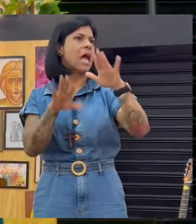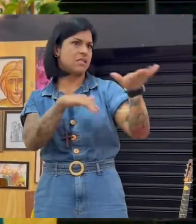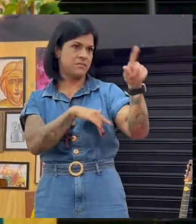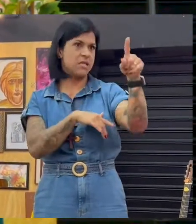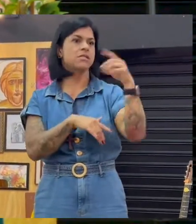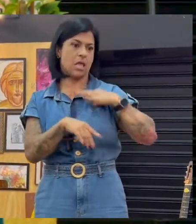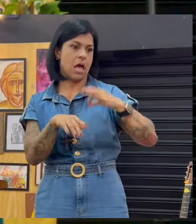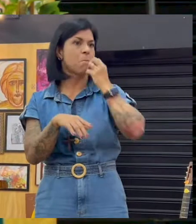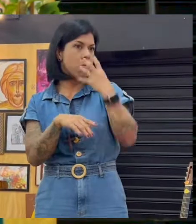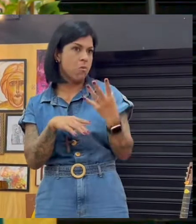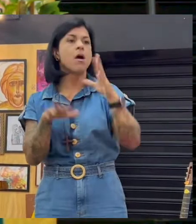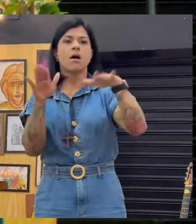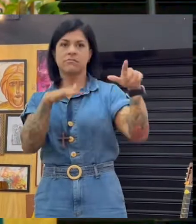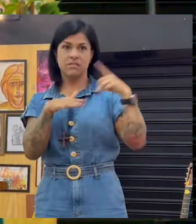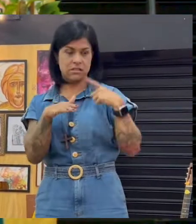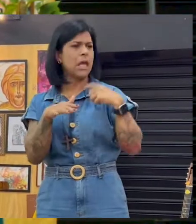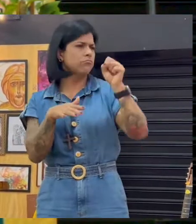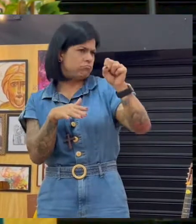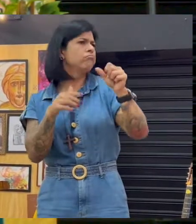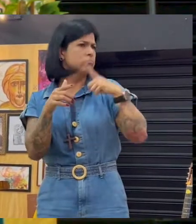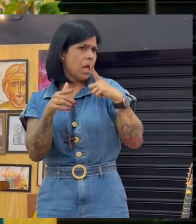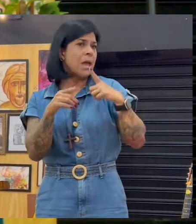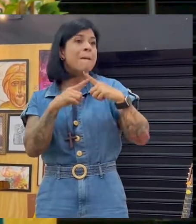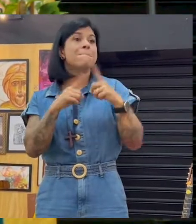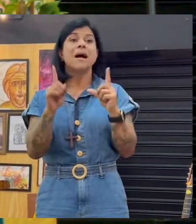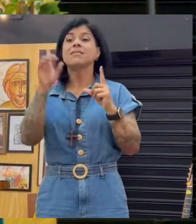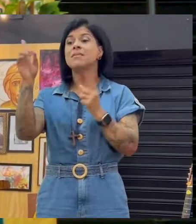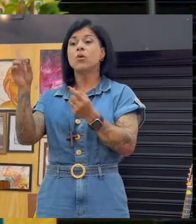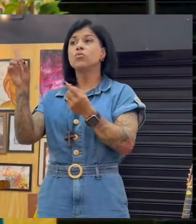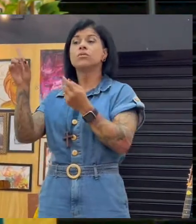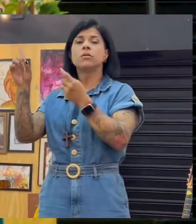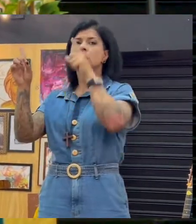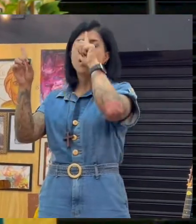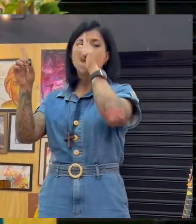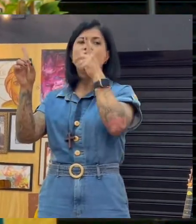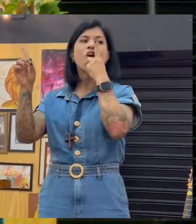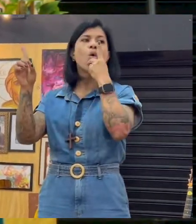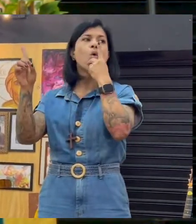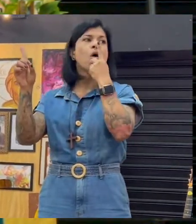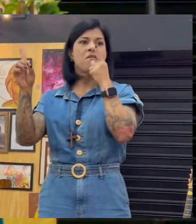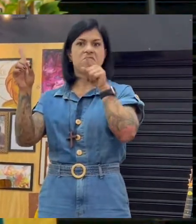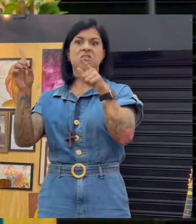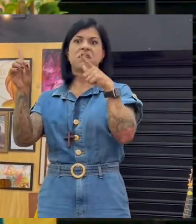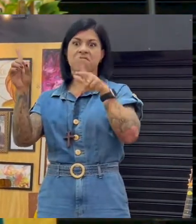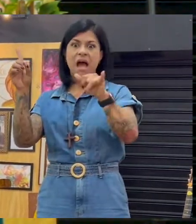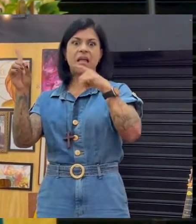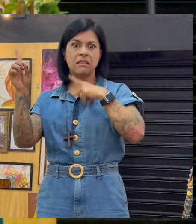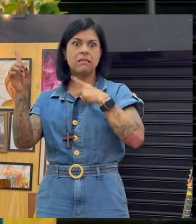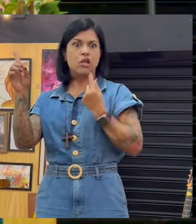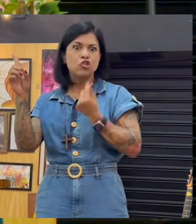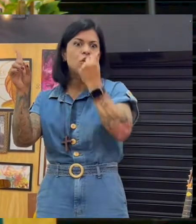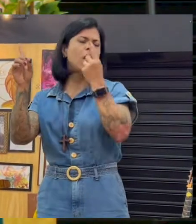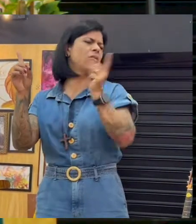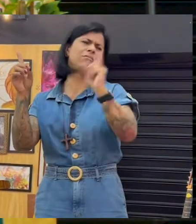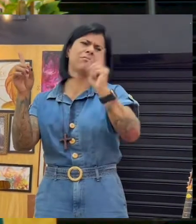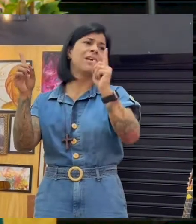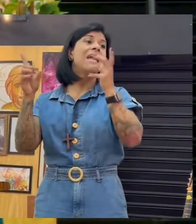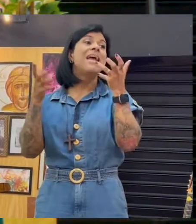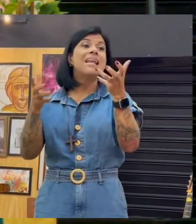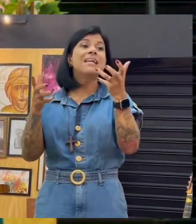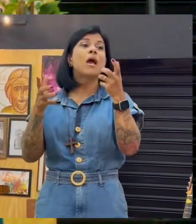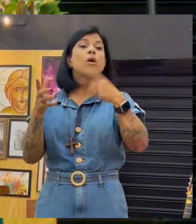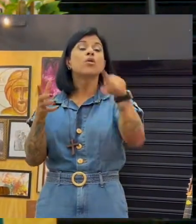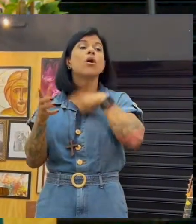leiam. Esse cara é maravilhoso. Você não vai achar ele mais para comprar, assim, em lugares mais, porque não estão mais